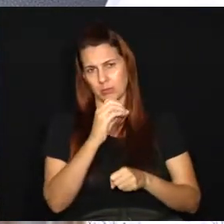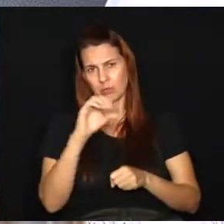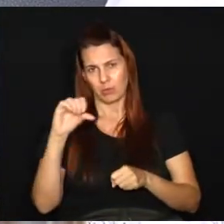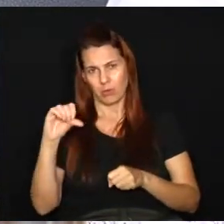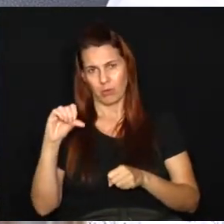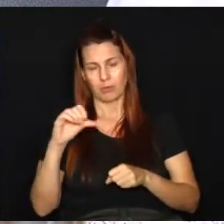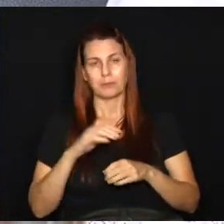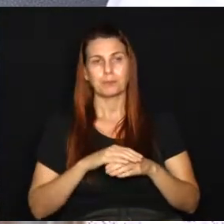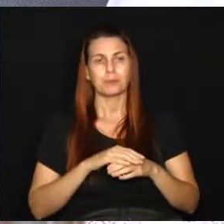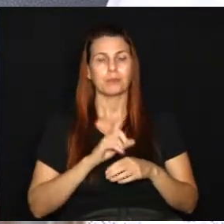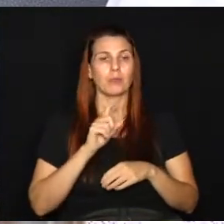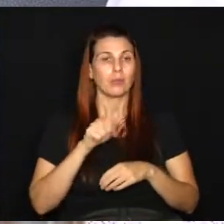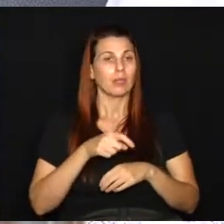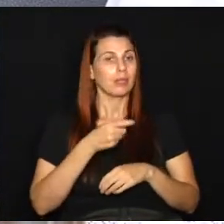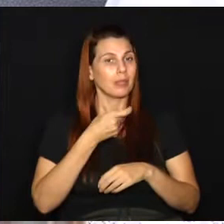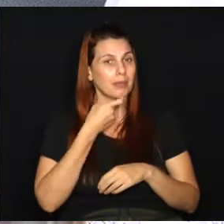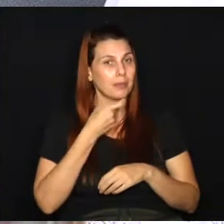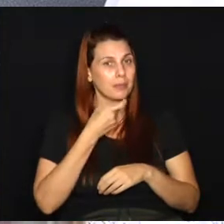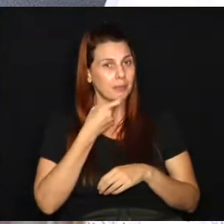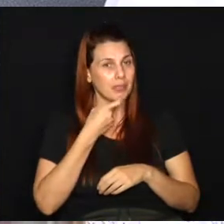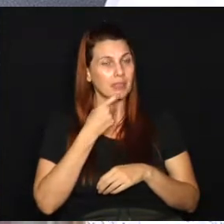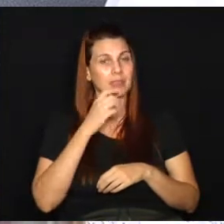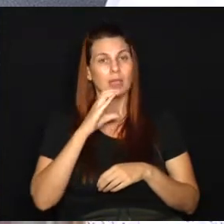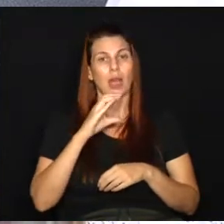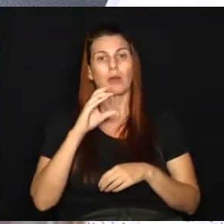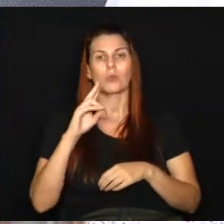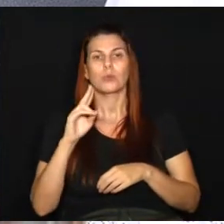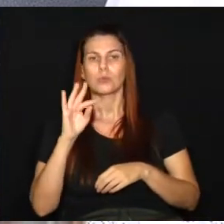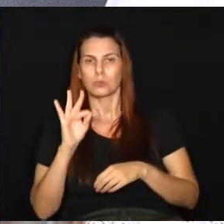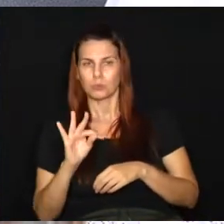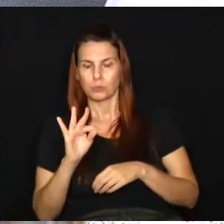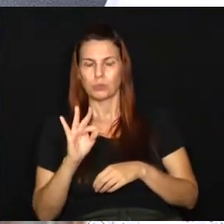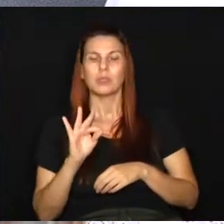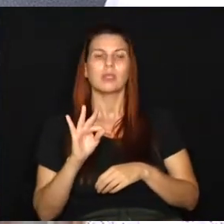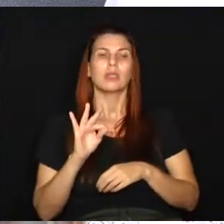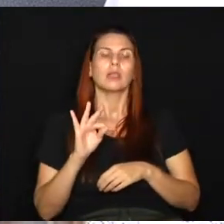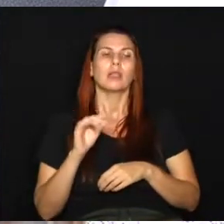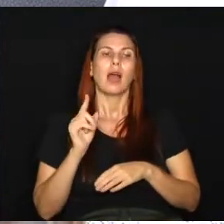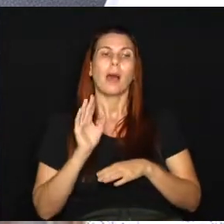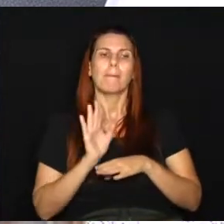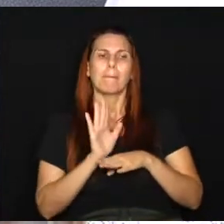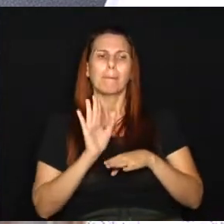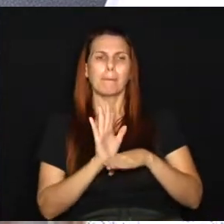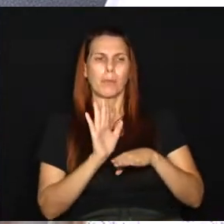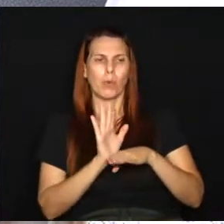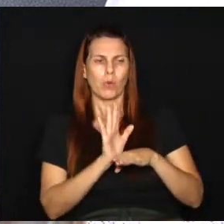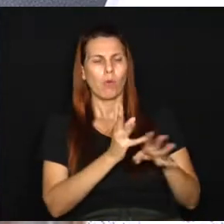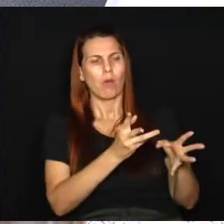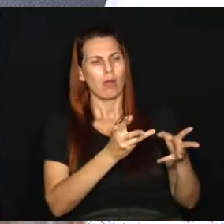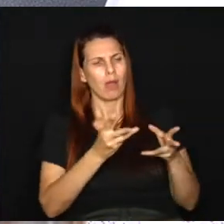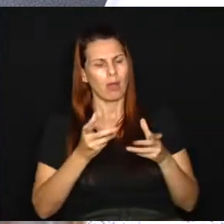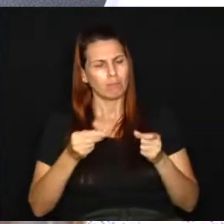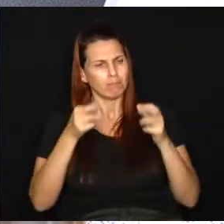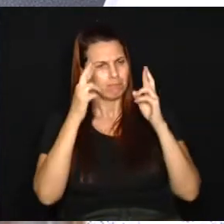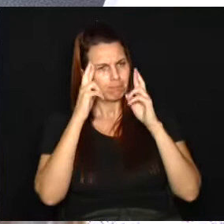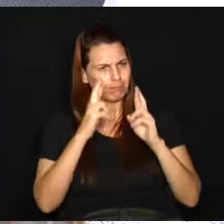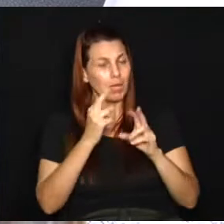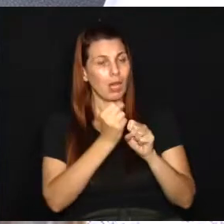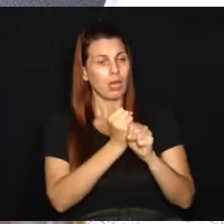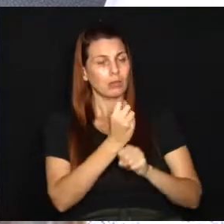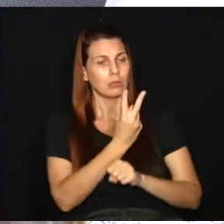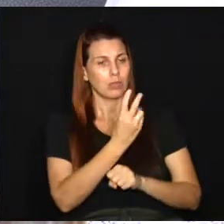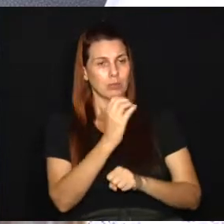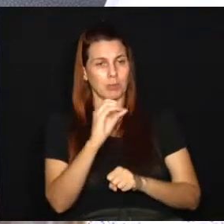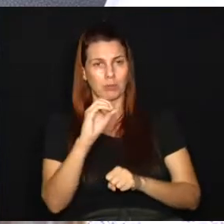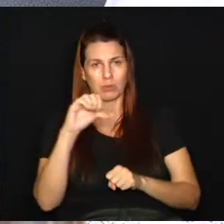CUT Campinas, né, tem que deixar bem claro, nos apoiou e nos recebeu com respeito em 2009 para que